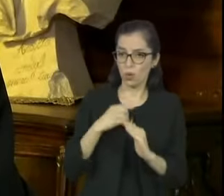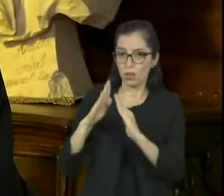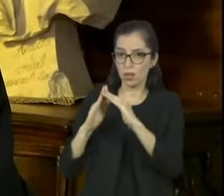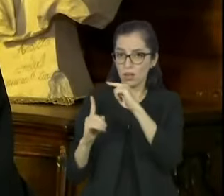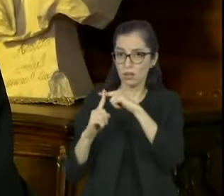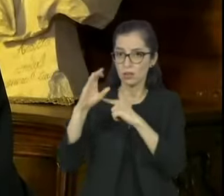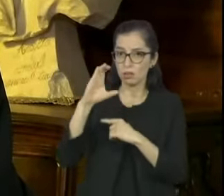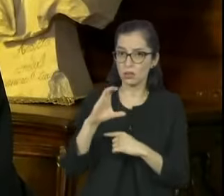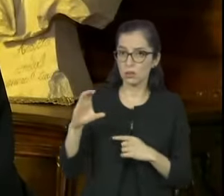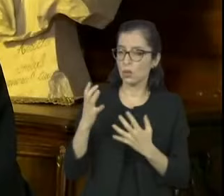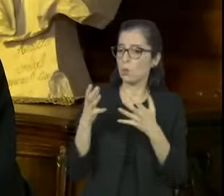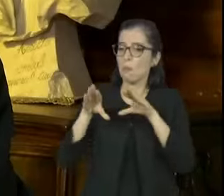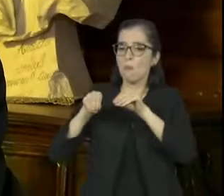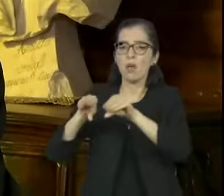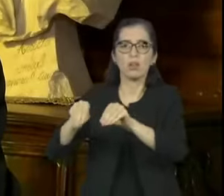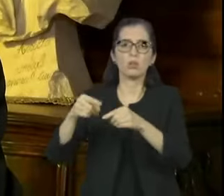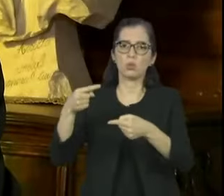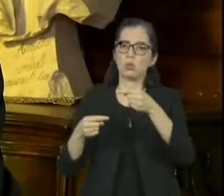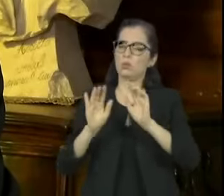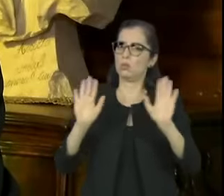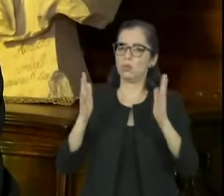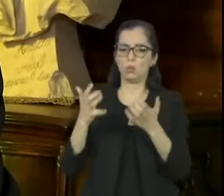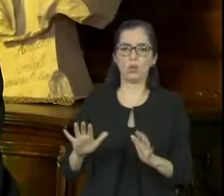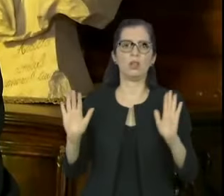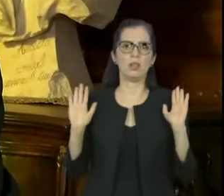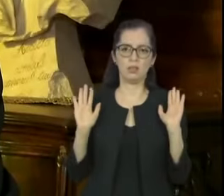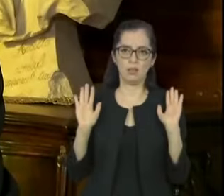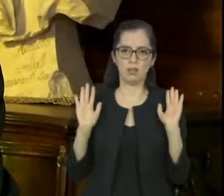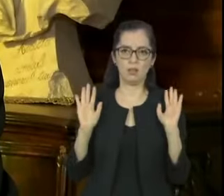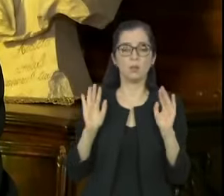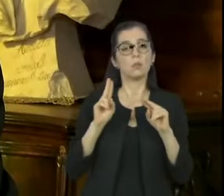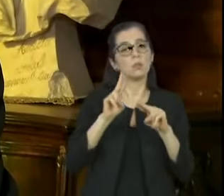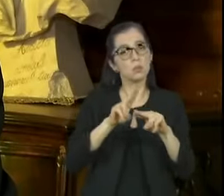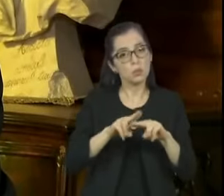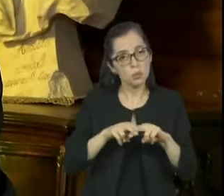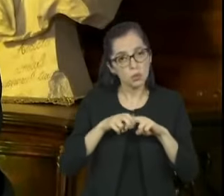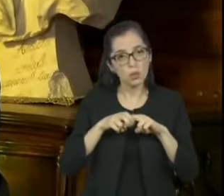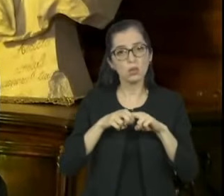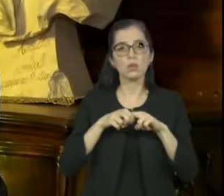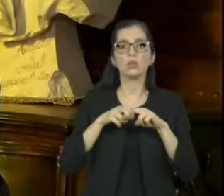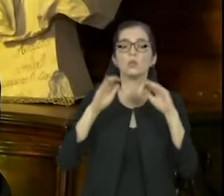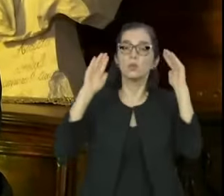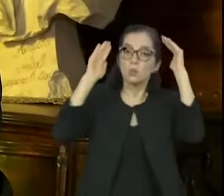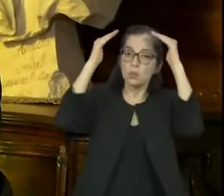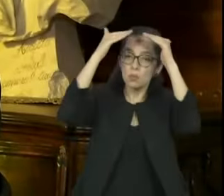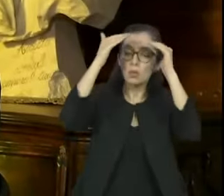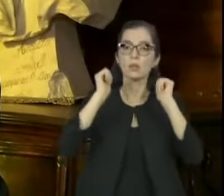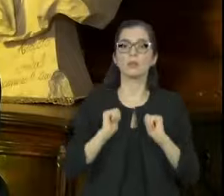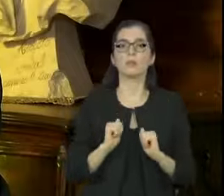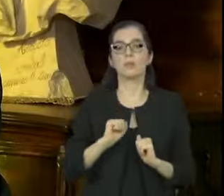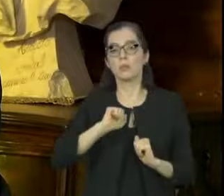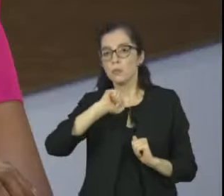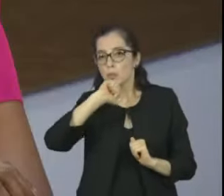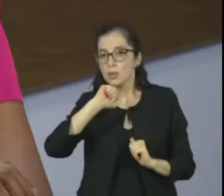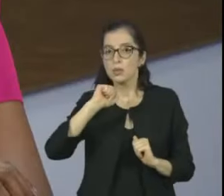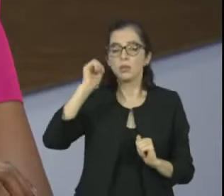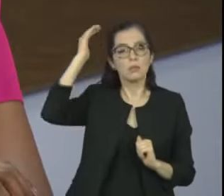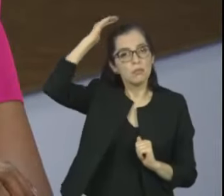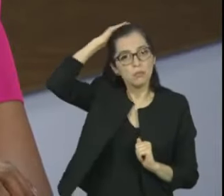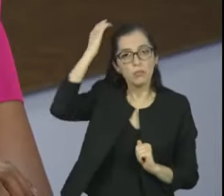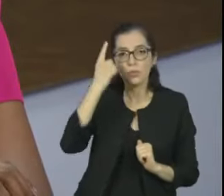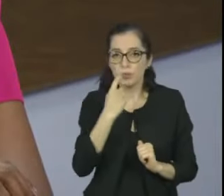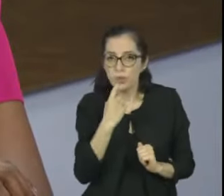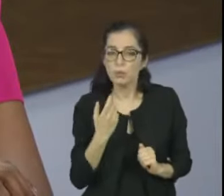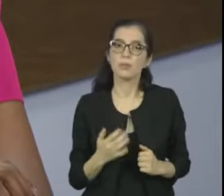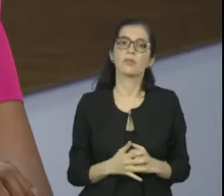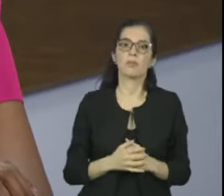trabalhamos por isso mesmo que os padres os bispos da Igreja Católica não entra da política salvo raríssimas exceções